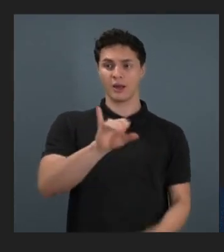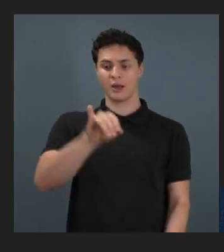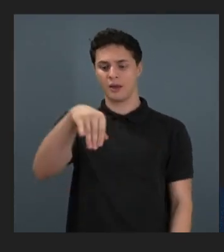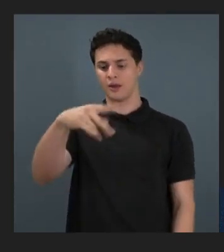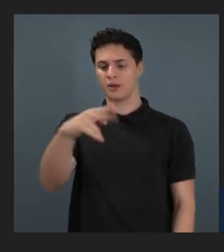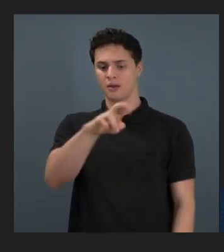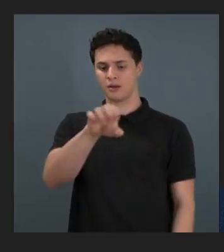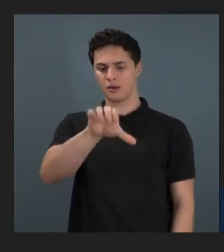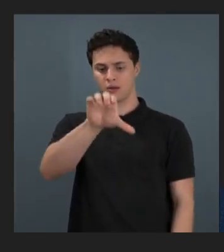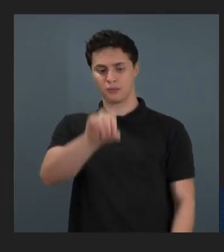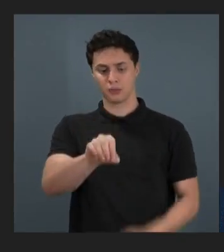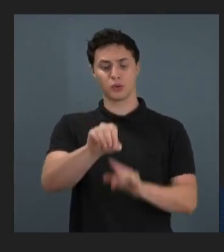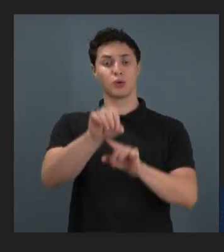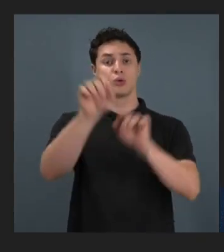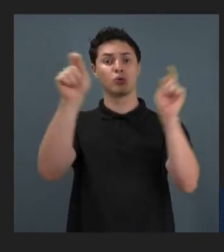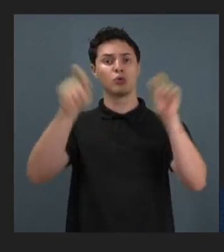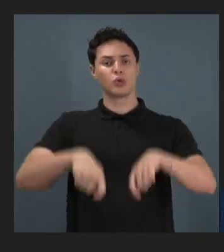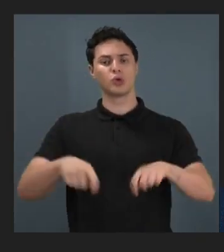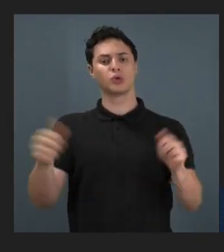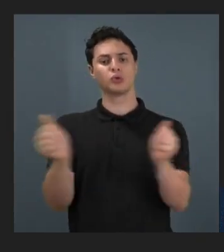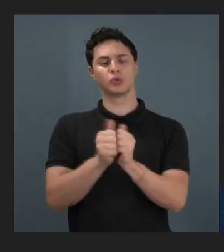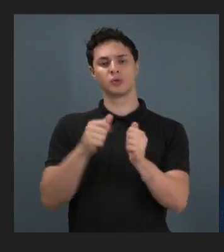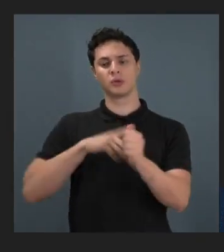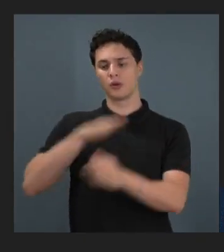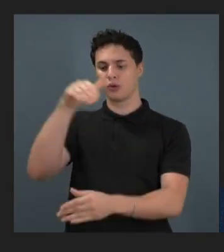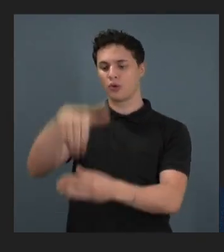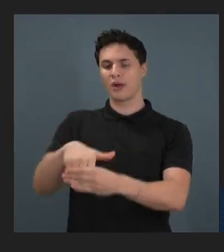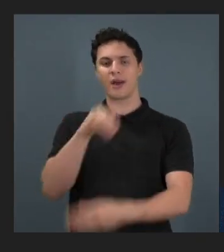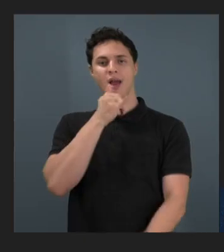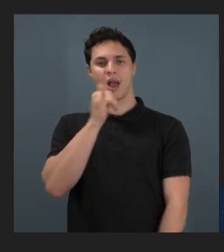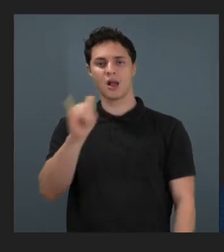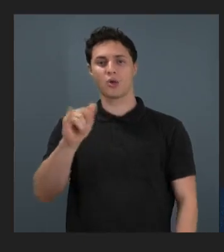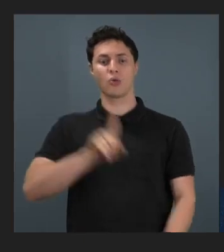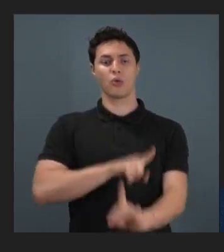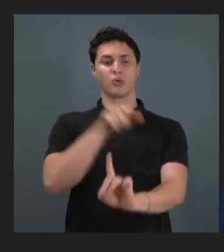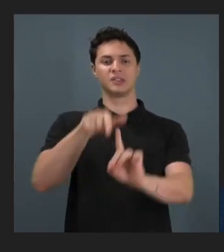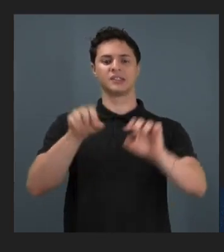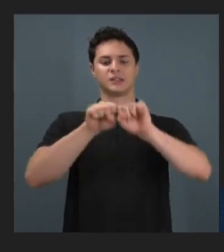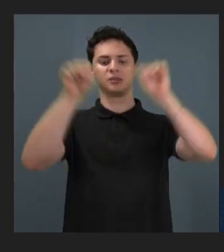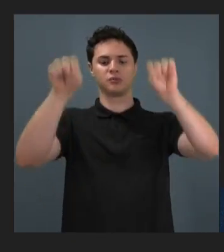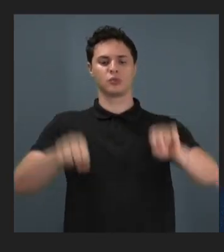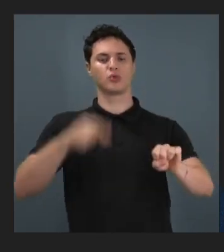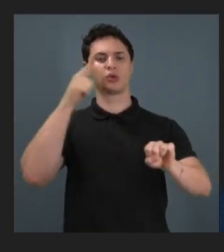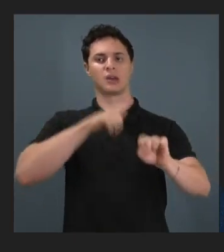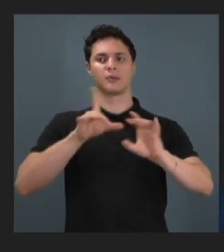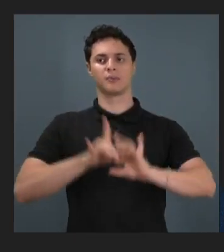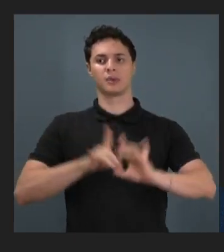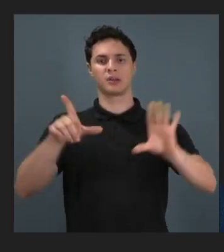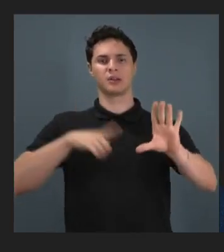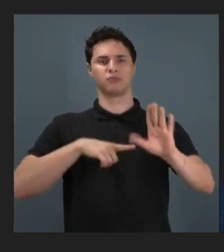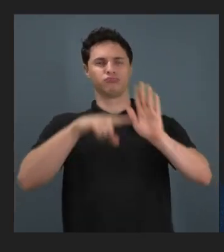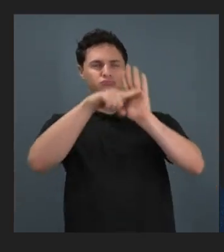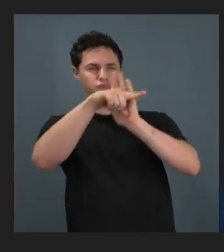lado das urnas eletrônicas para que o sistema pudesse permitir uma